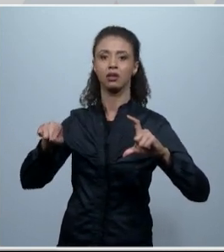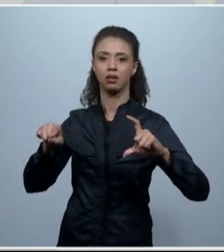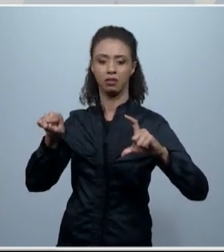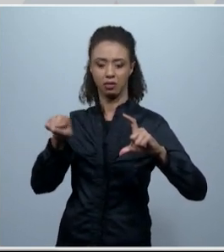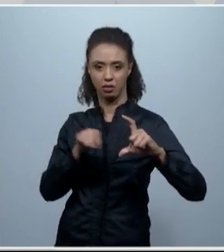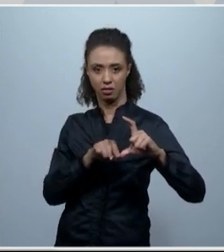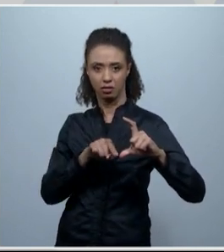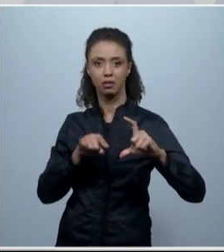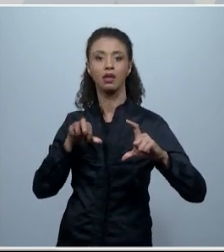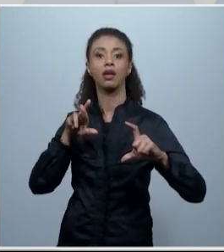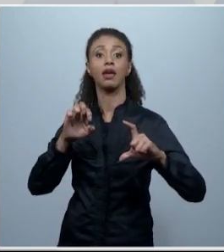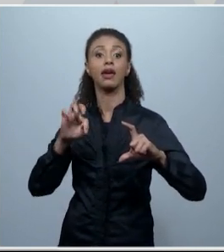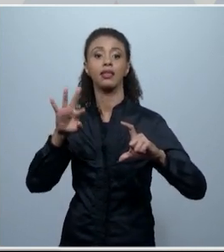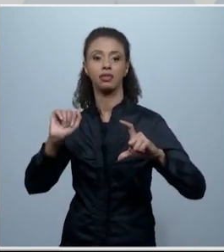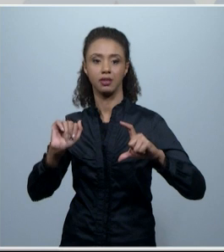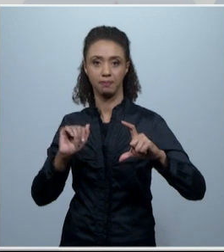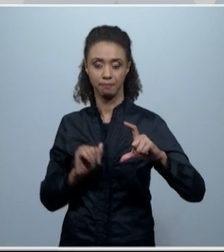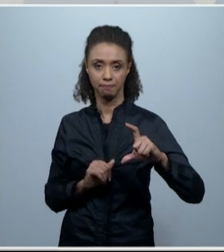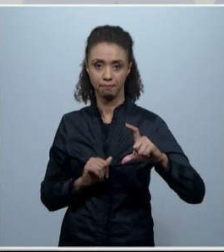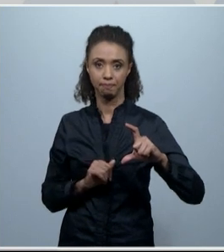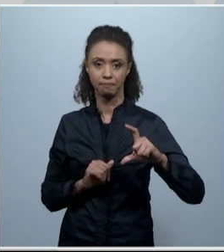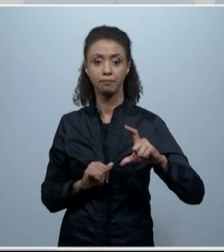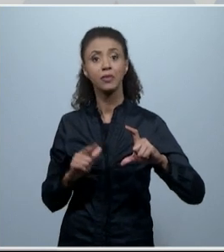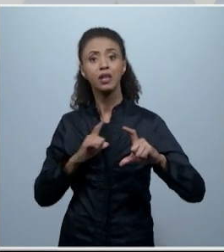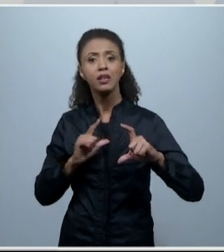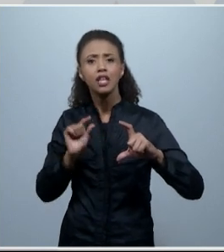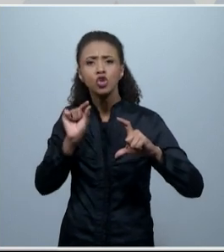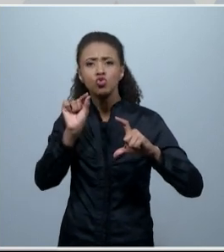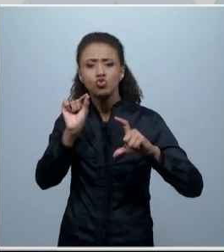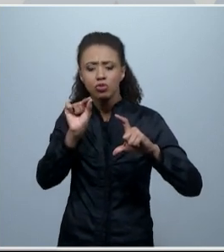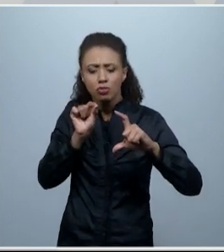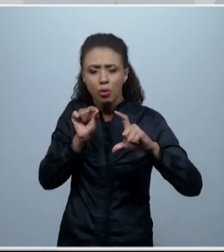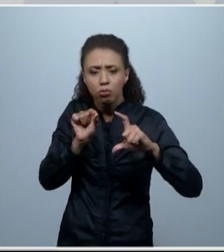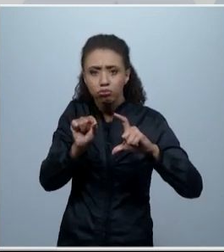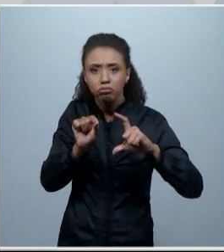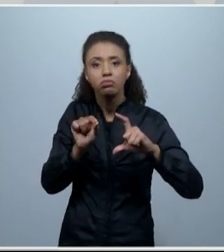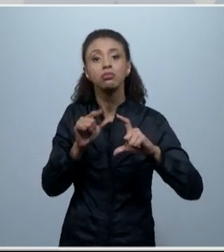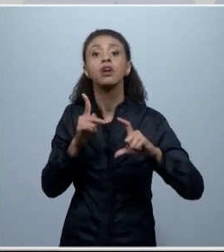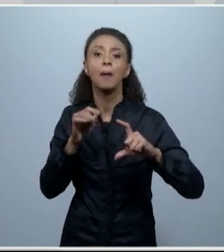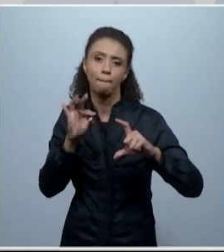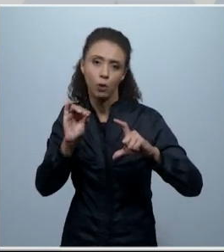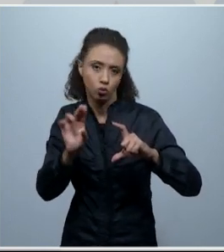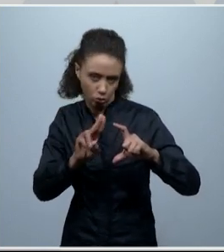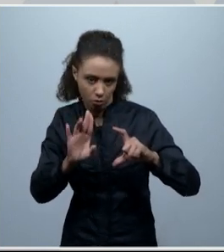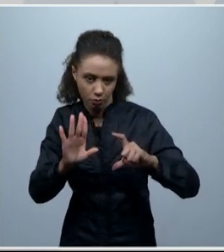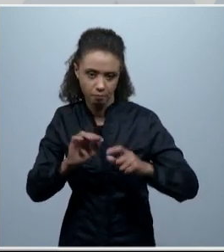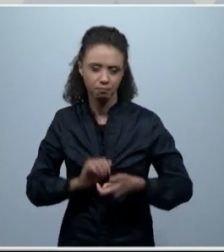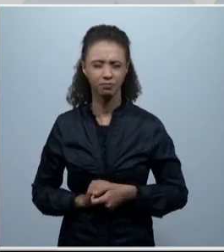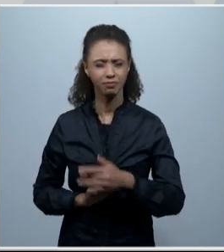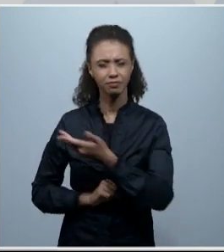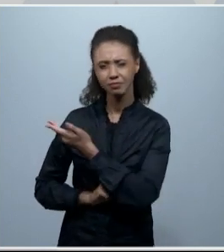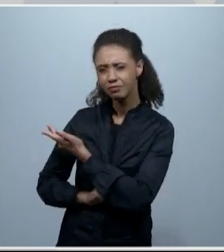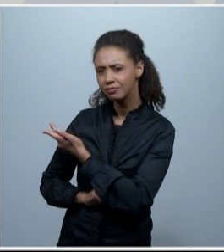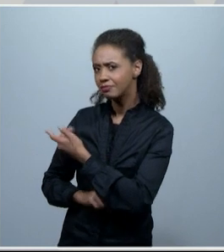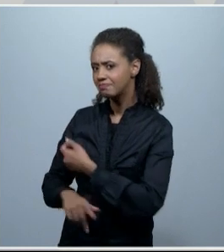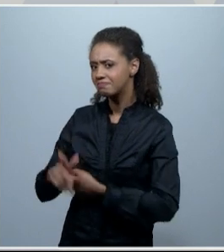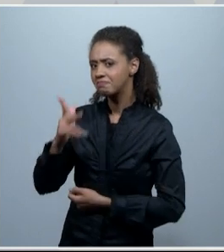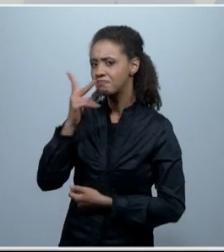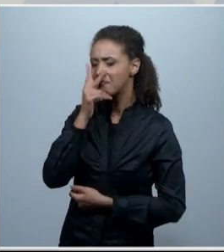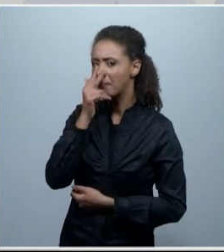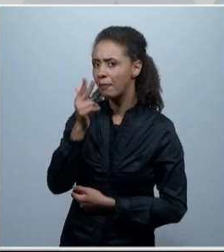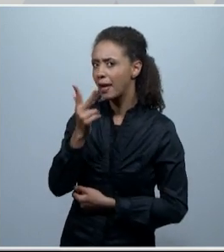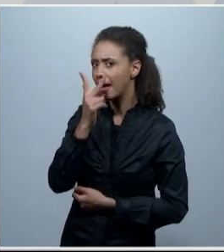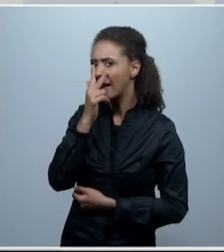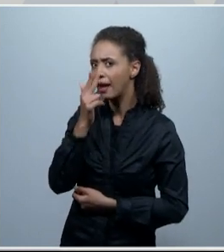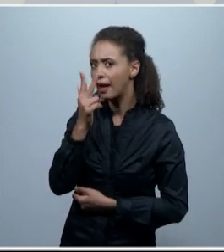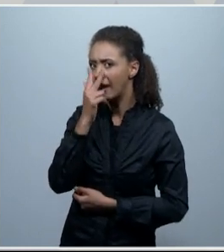estão no interior eu vou chamar de pontos parece que eu desenhei duas retas passando